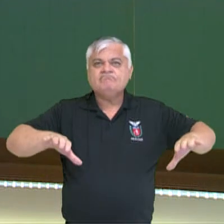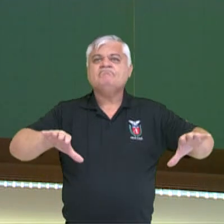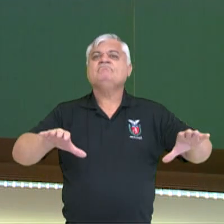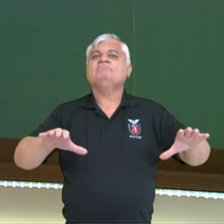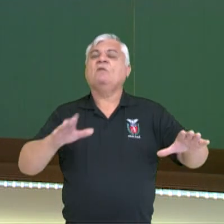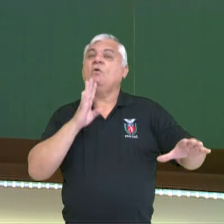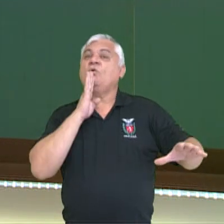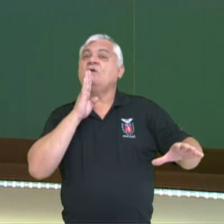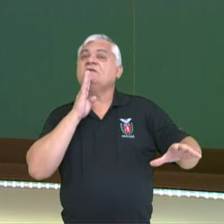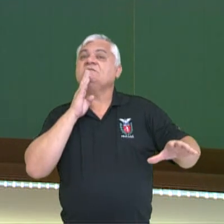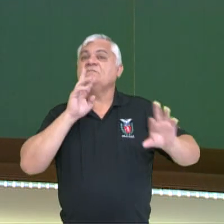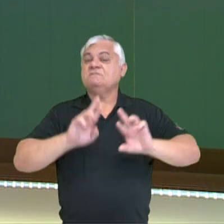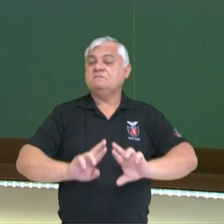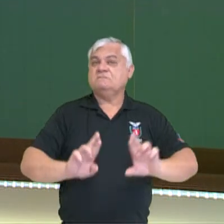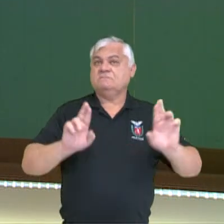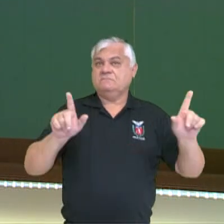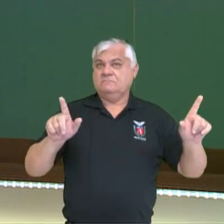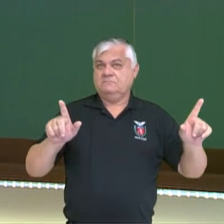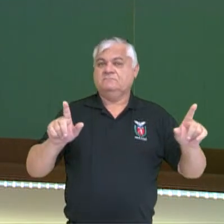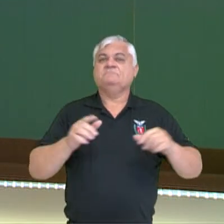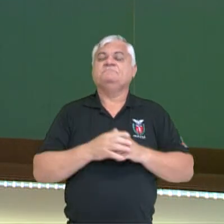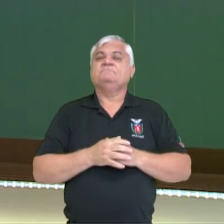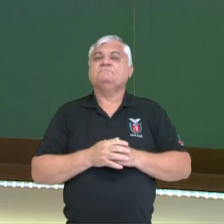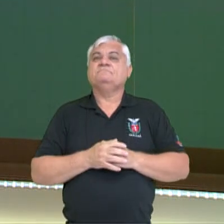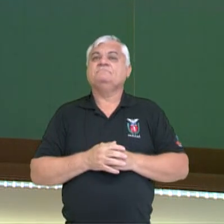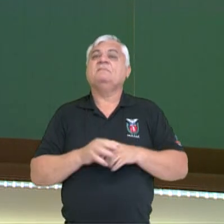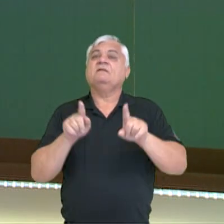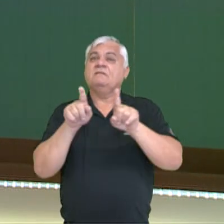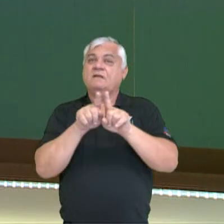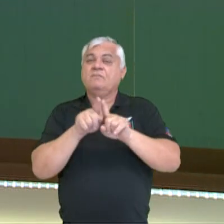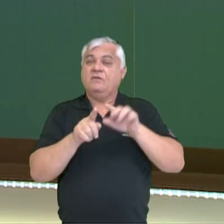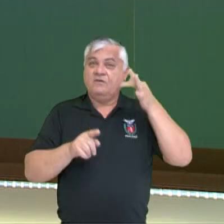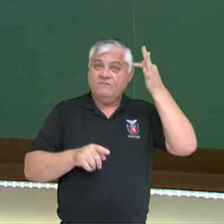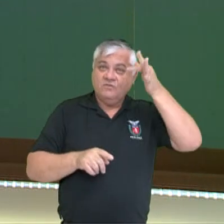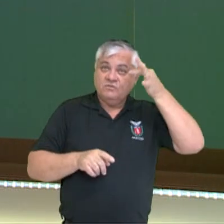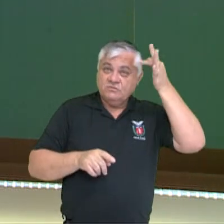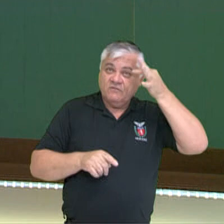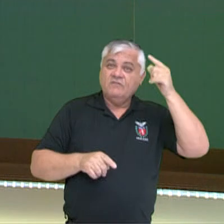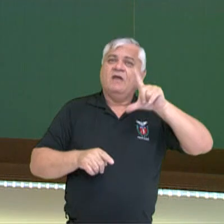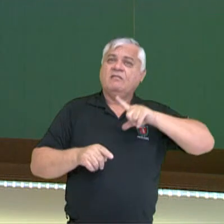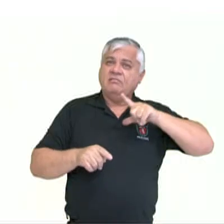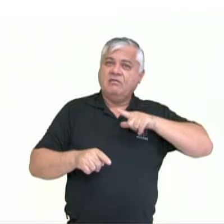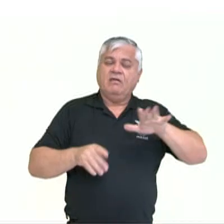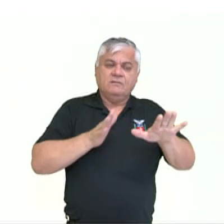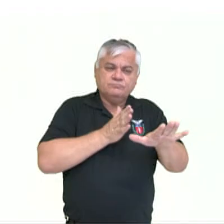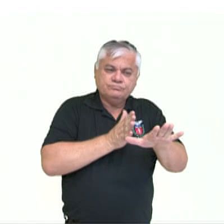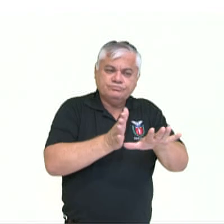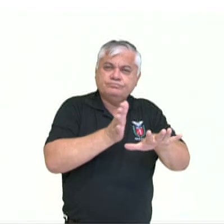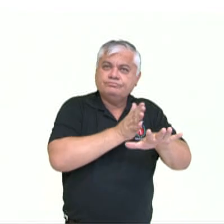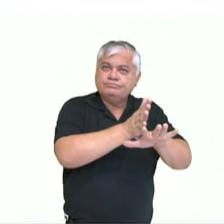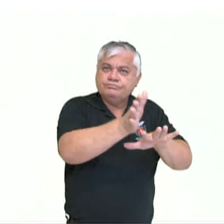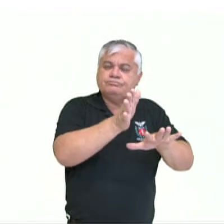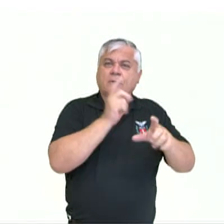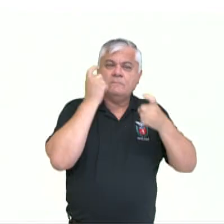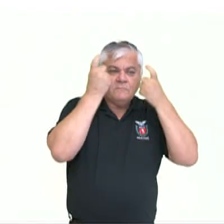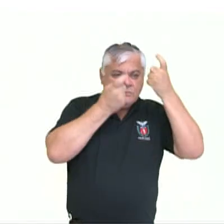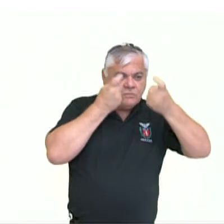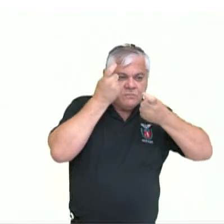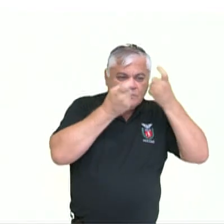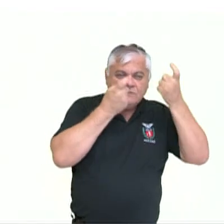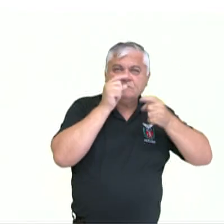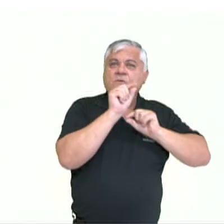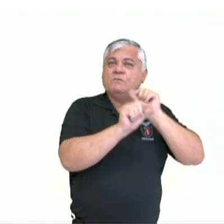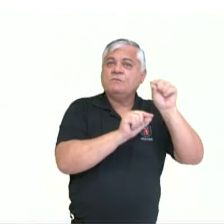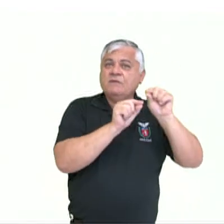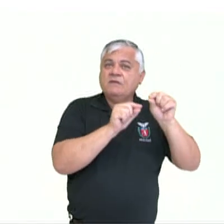como conhecimentos autônomos. Inclusive, a filosofia tem aí um ramo das suas preocupações, né,